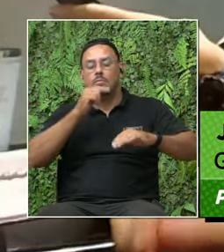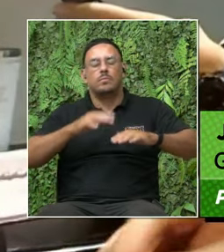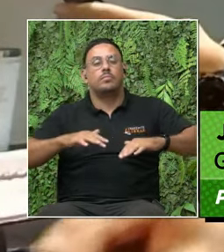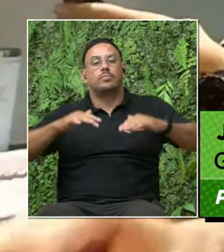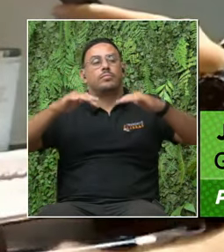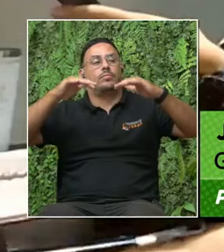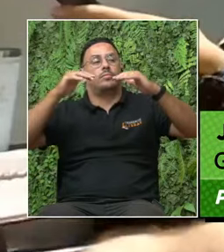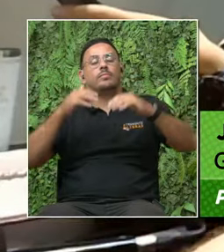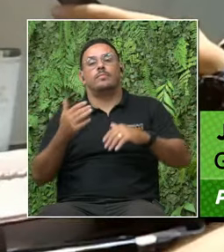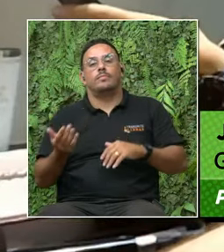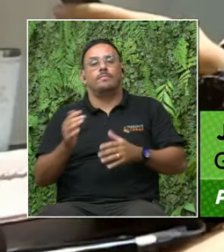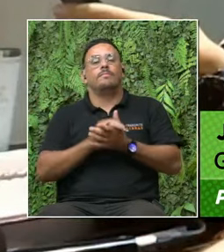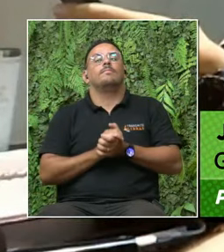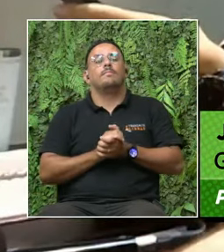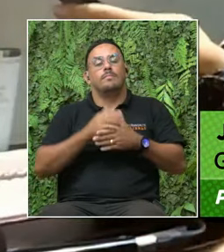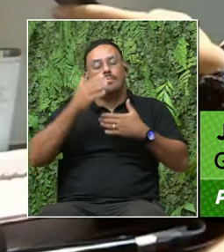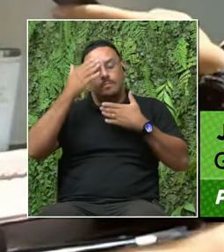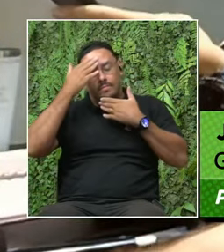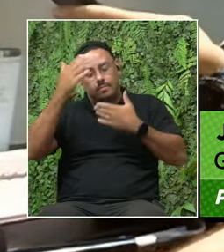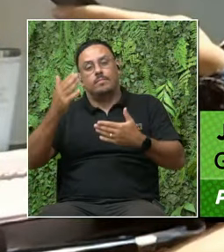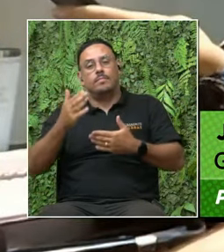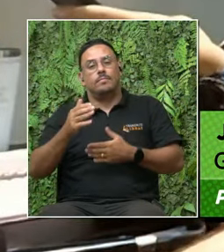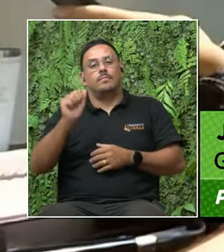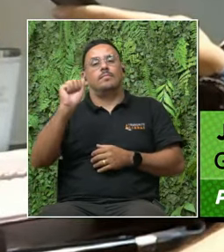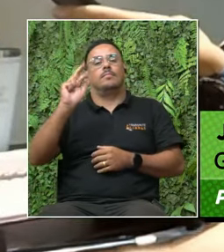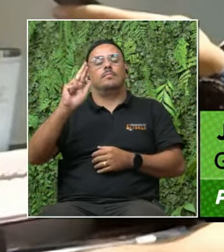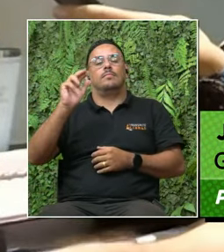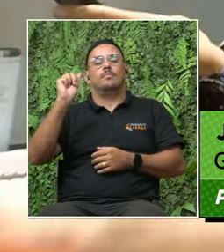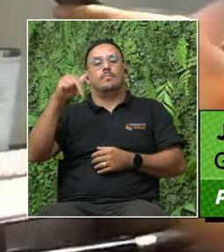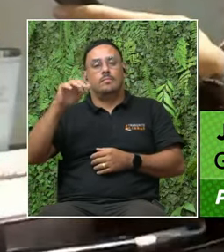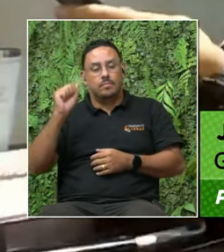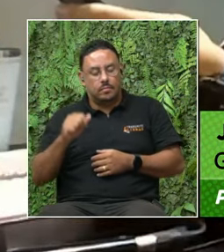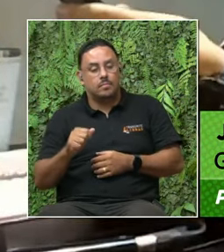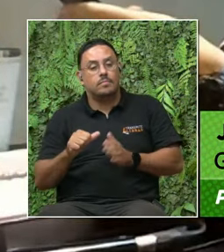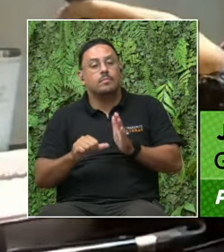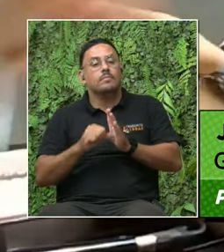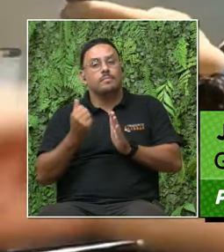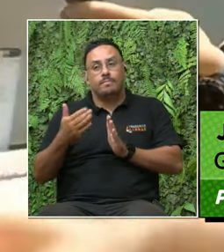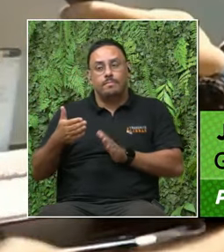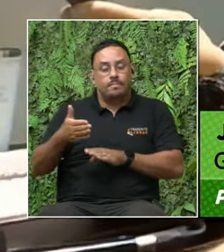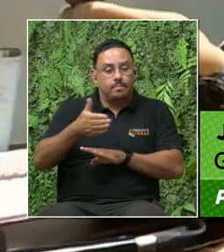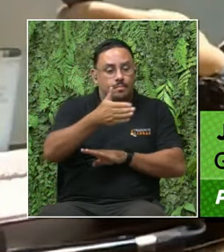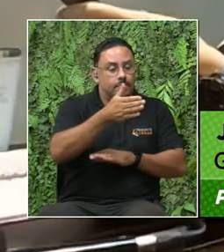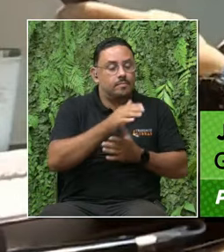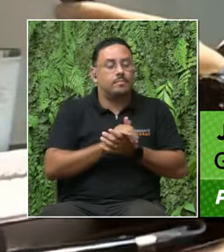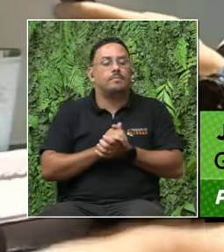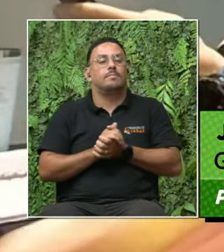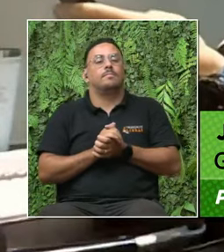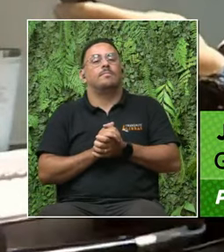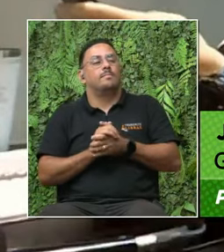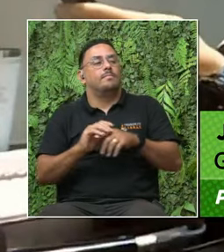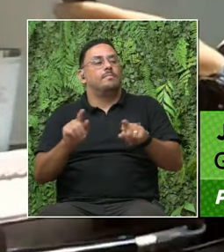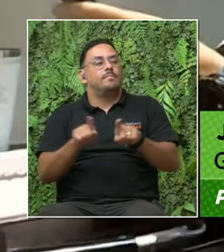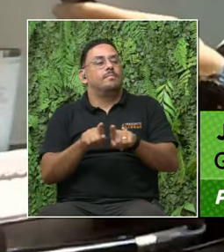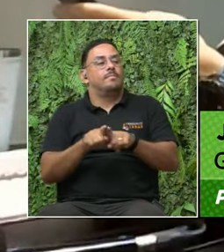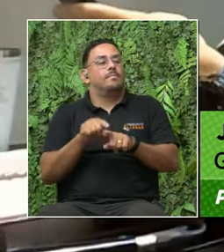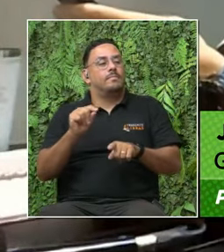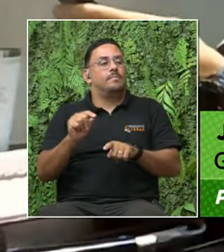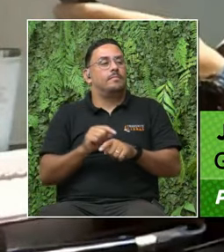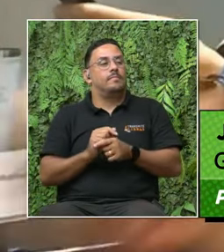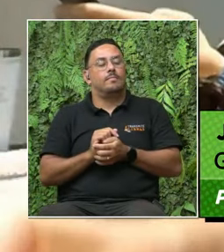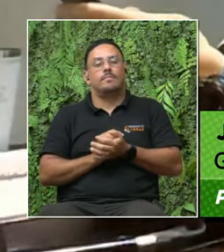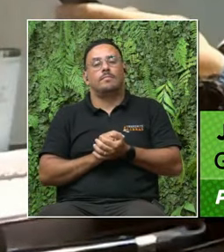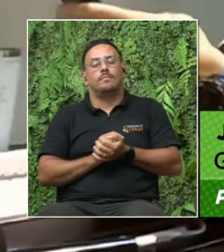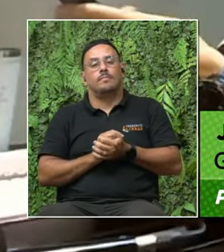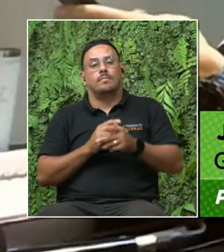cuidado rapaziada Vamos que vamos tá aí obrigado Guilherme Arana foi o primeiro a passar por aqui vamos ver quem mais